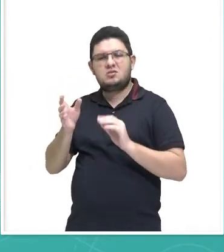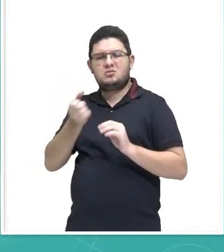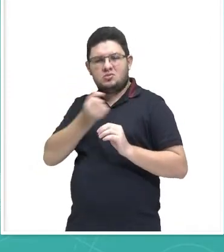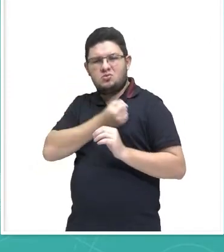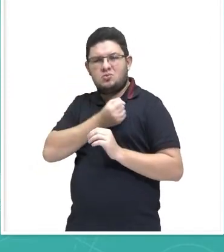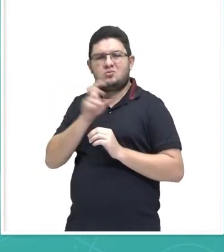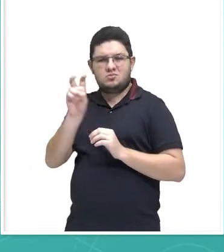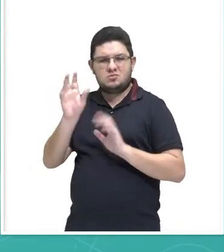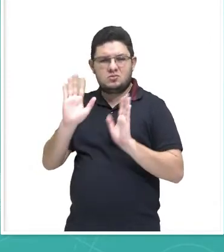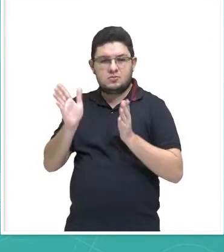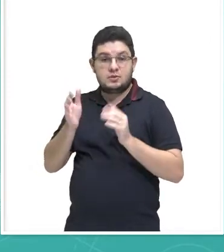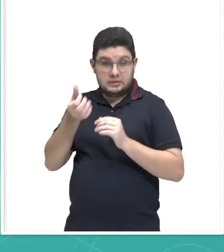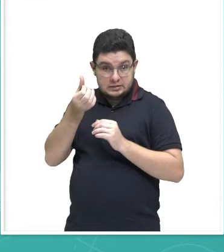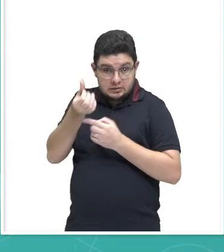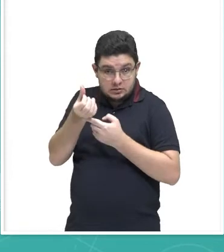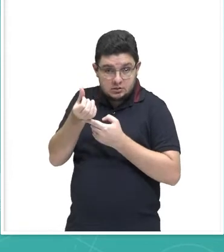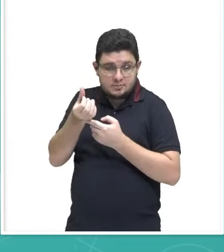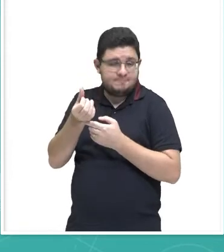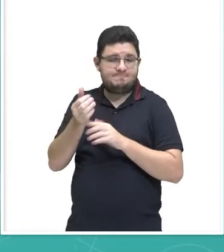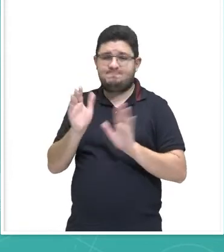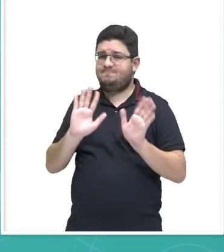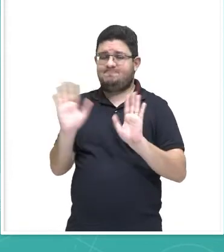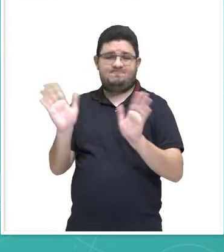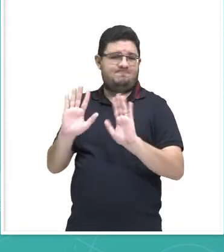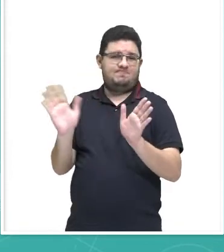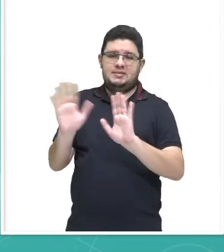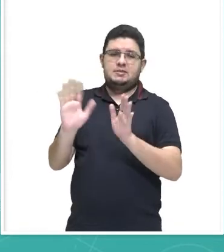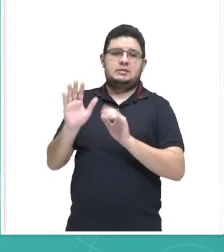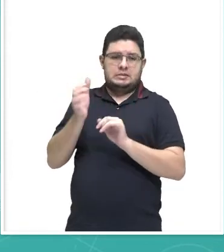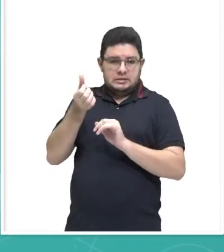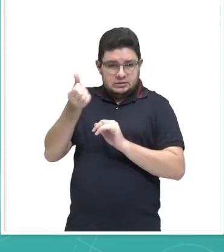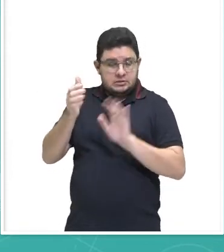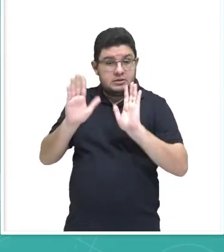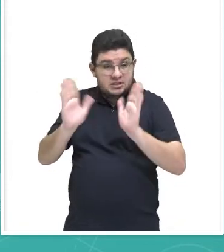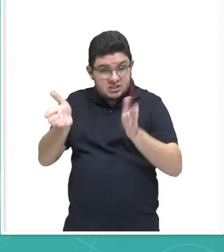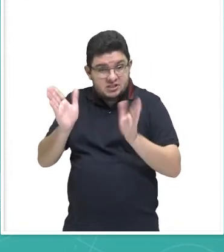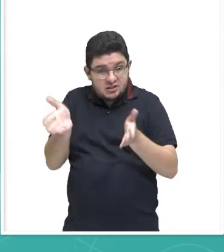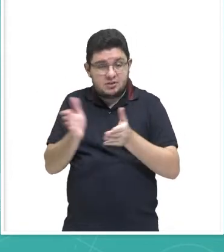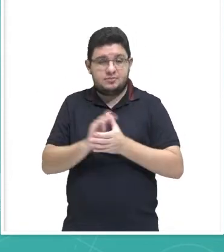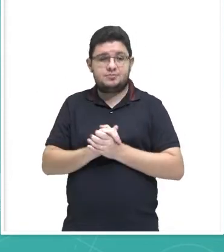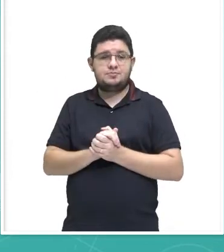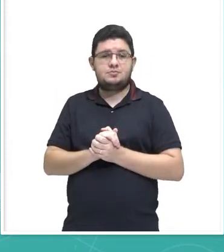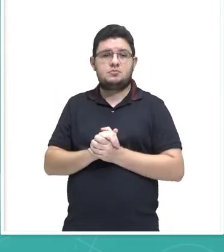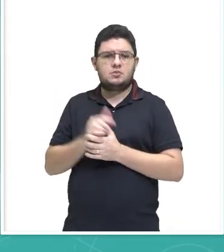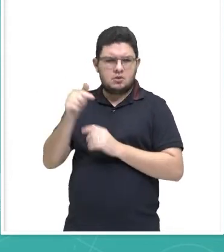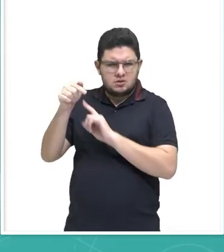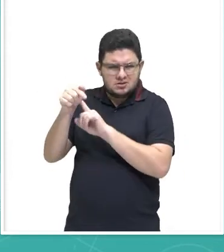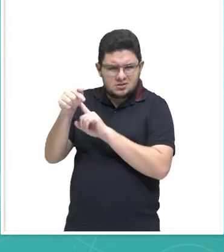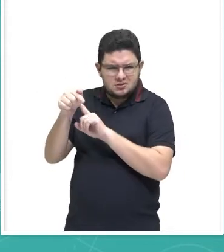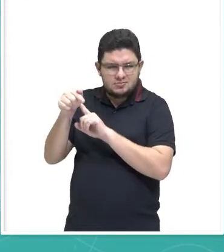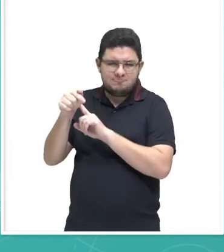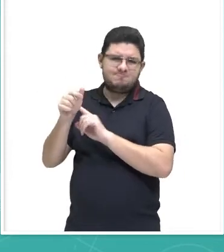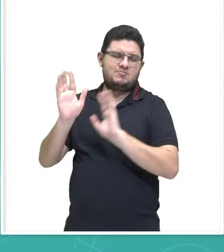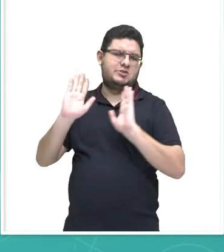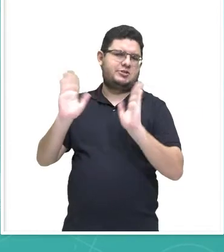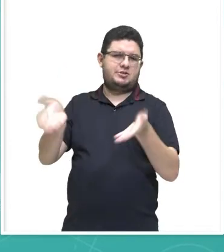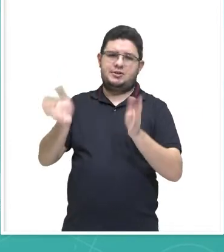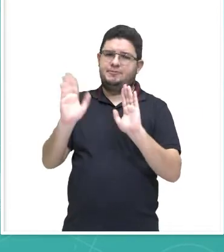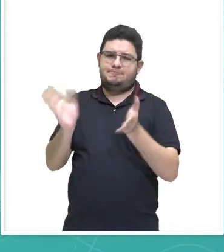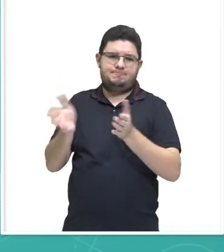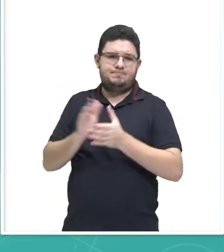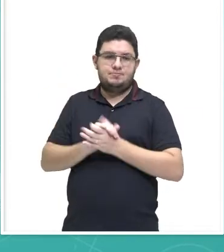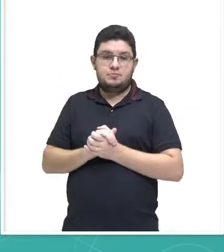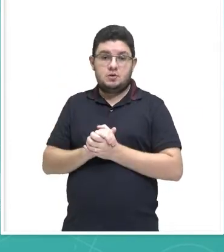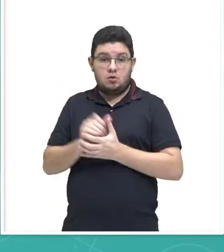6 pode? Não, porque nessa grelha já existe, nesse quadradinho menor. O número 7 já tem aqui. O